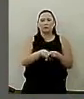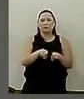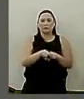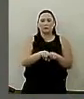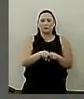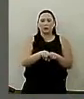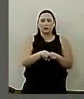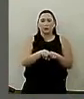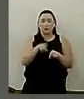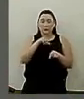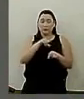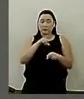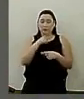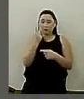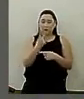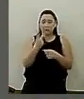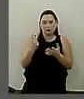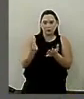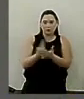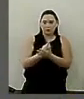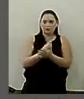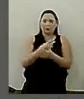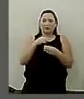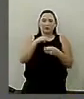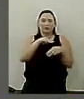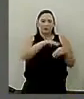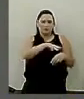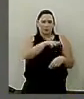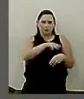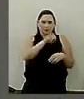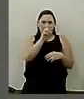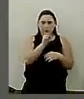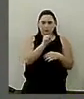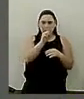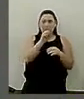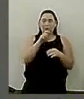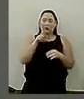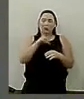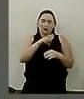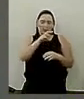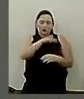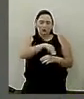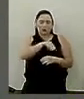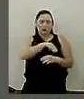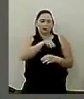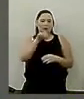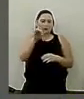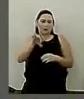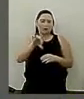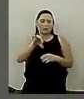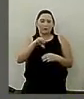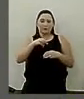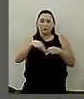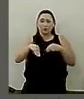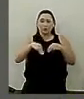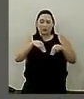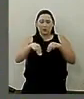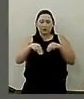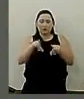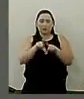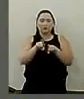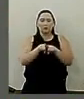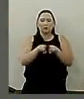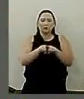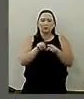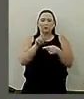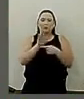eventos entre os 2 acontecimentos em Mateus 8 e Mateus 9. E o de Marcos é o mais longo e detalhado,